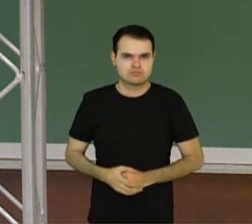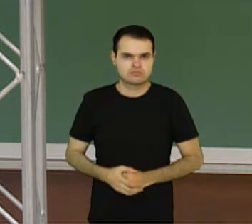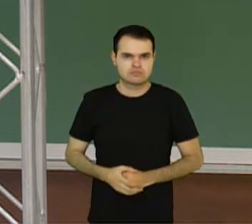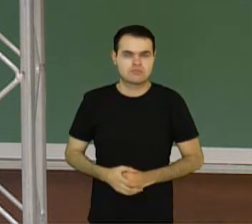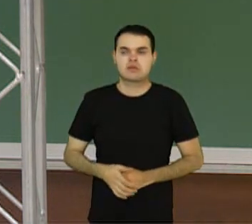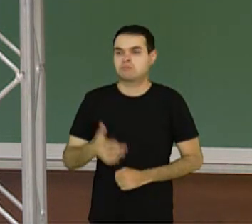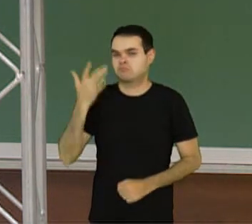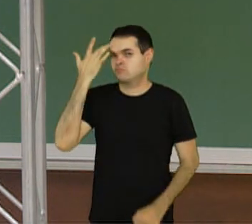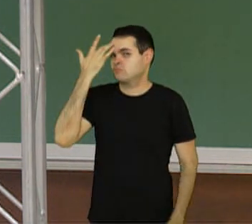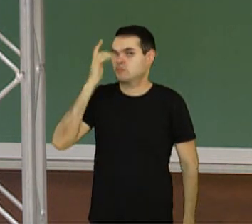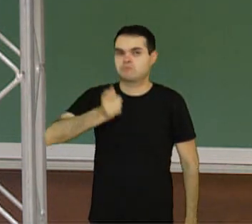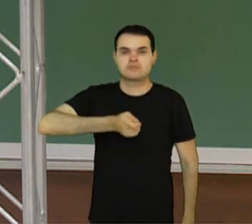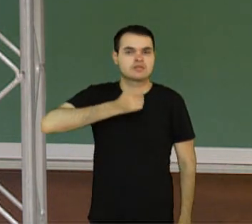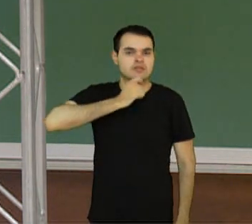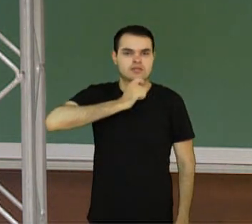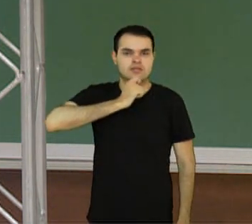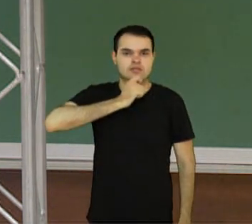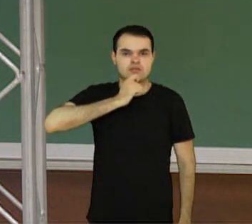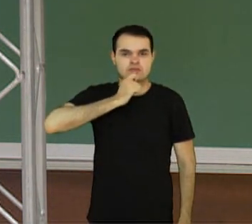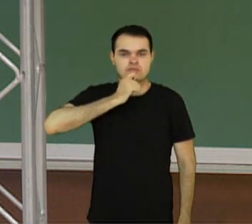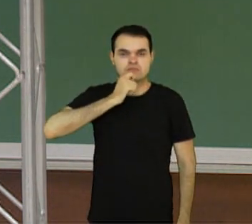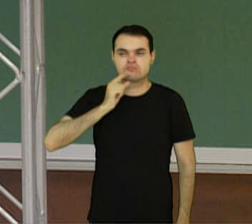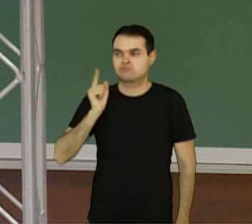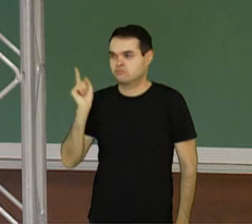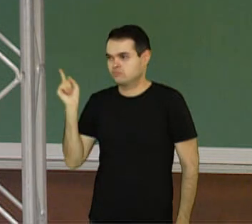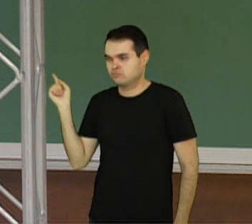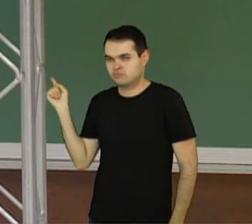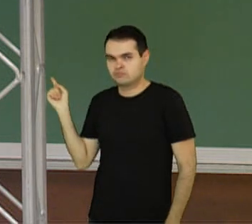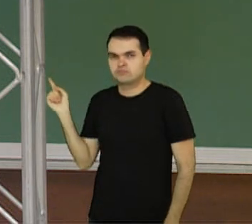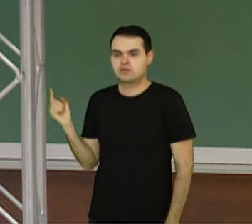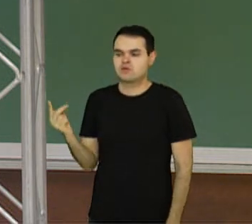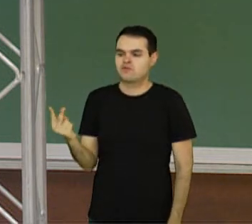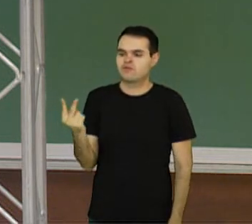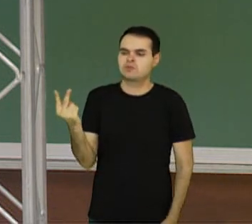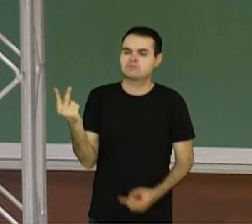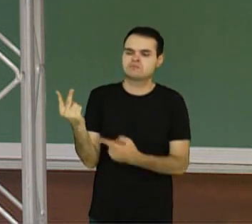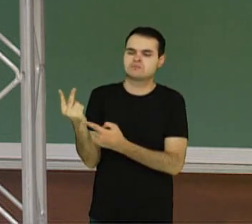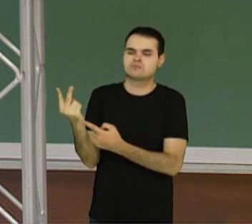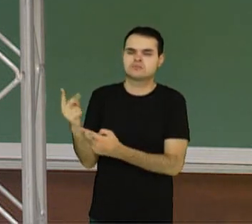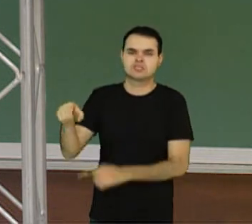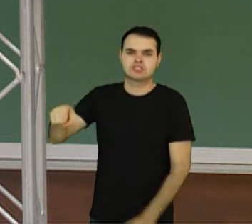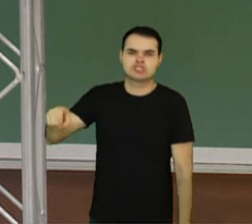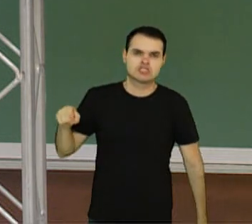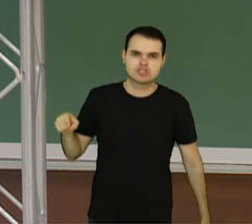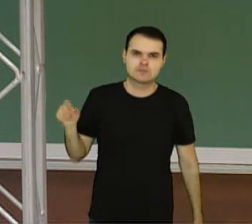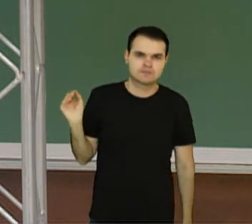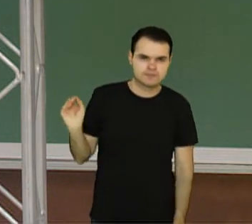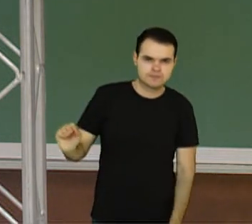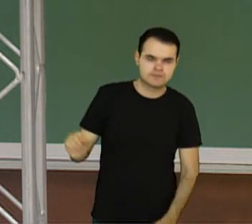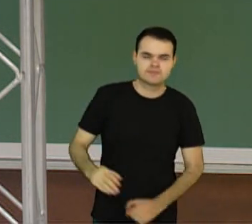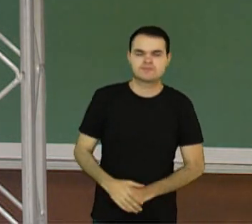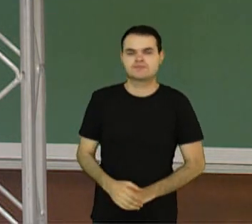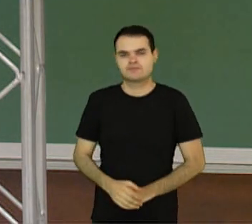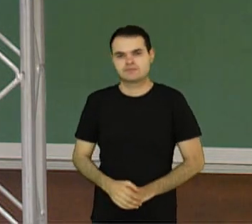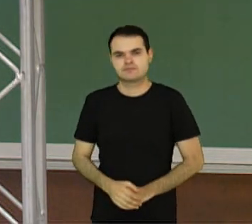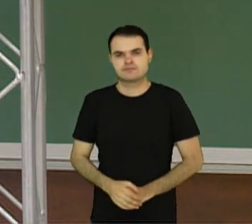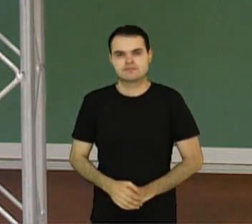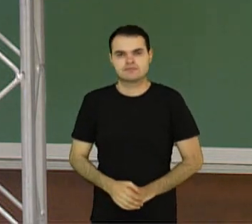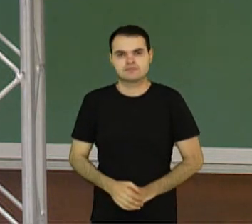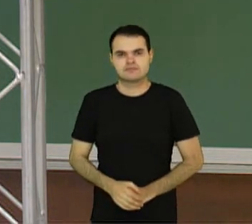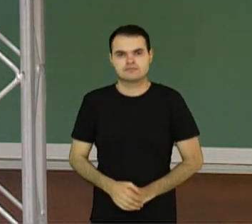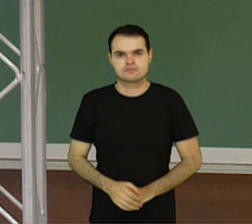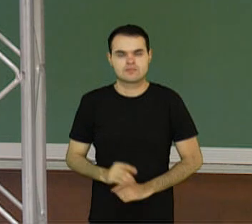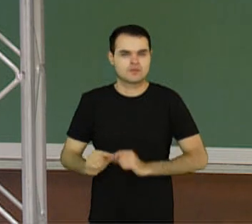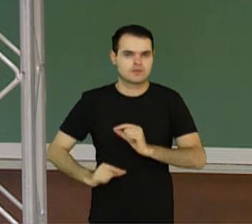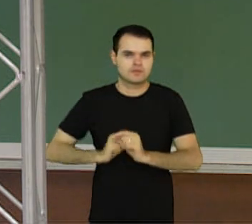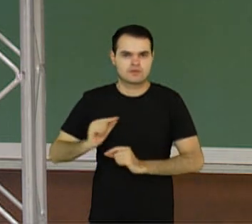não sabemos esse valor, nós chamamos esse valor de X, ok? Bom, então o que a